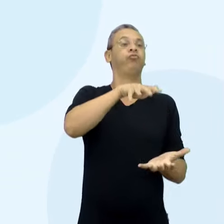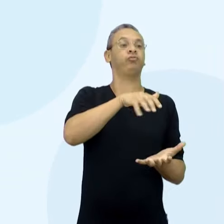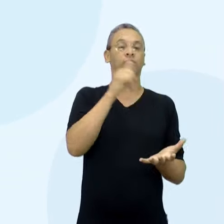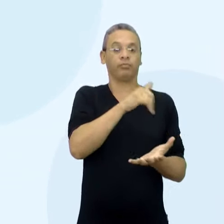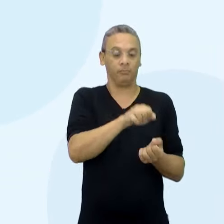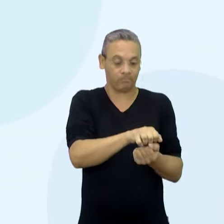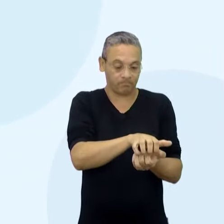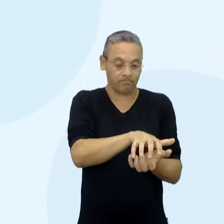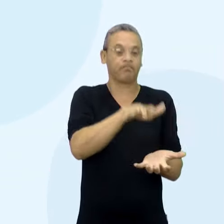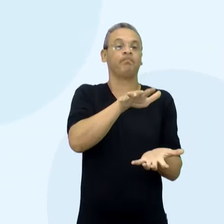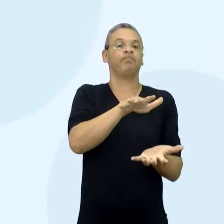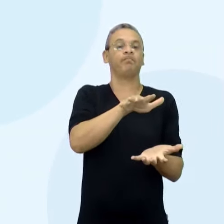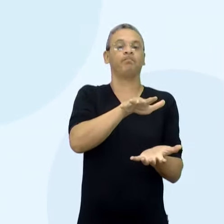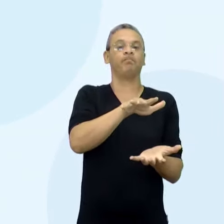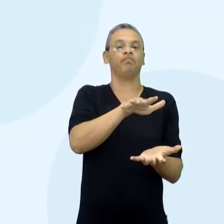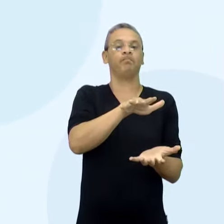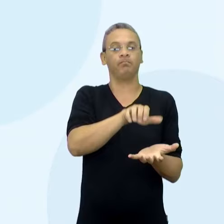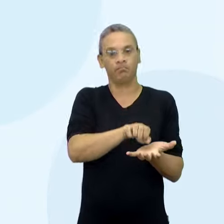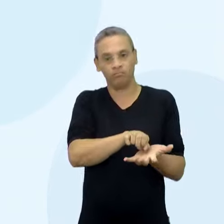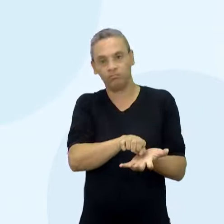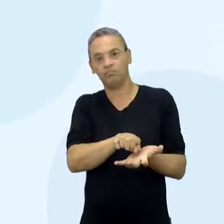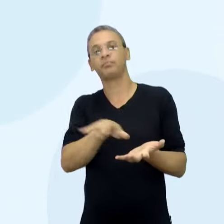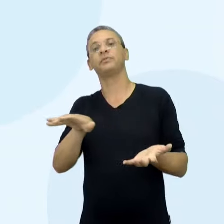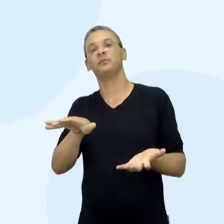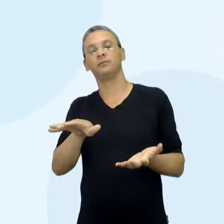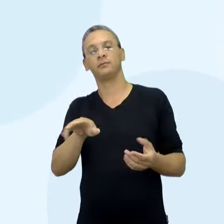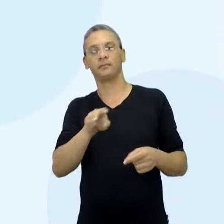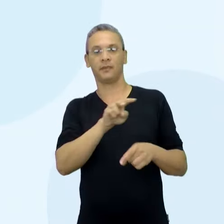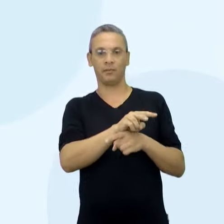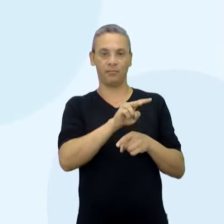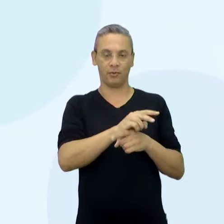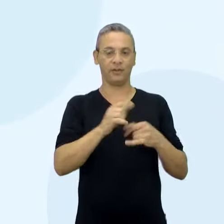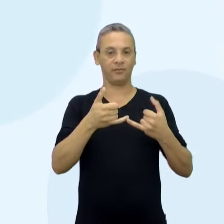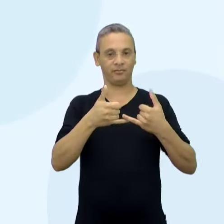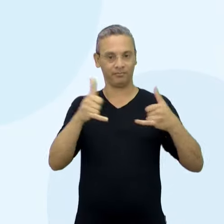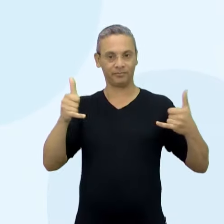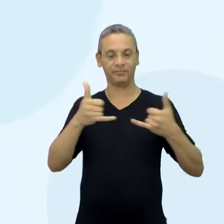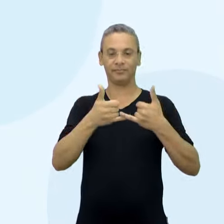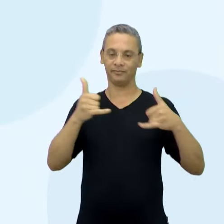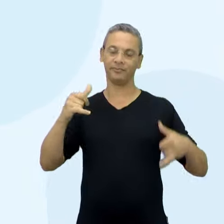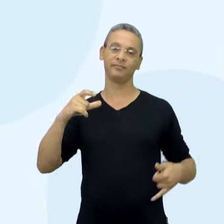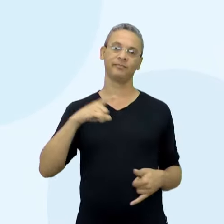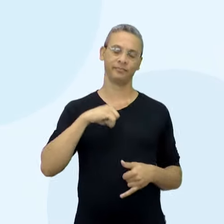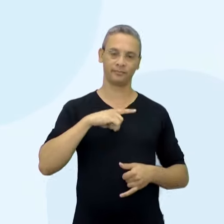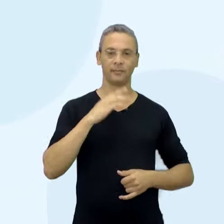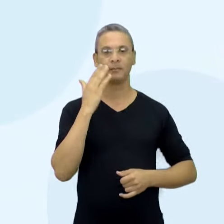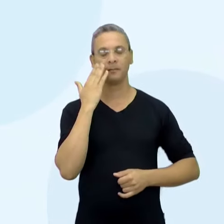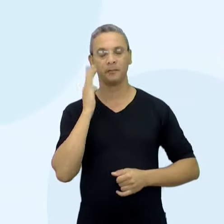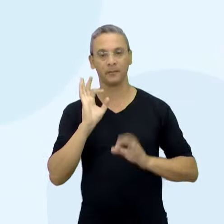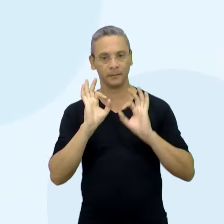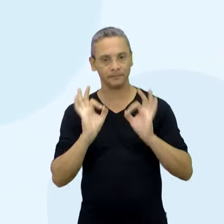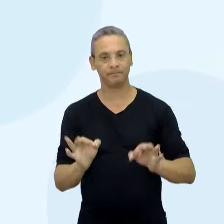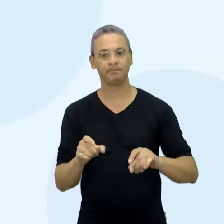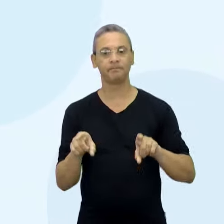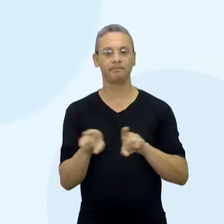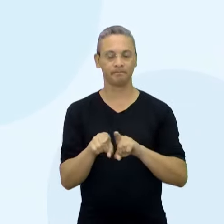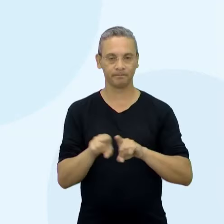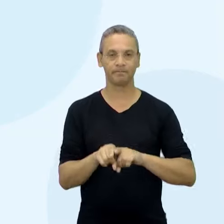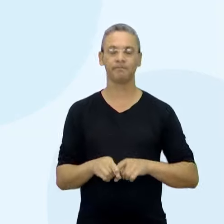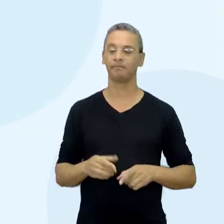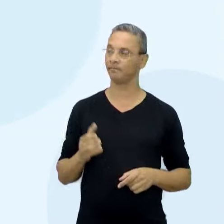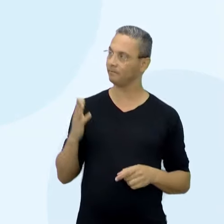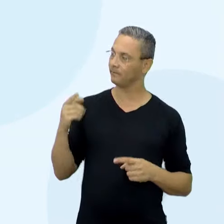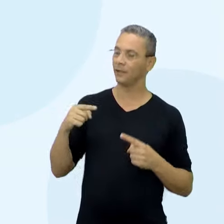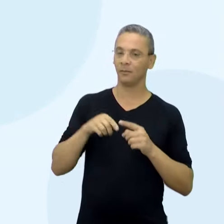carga calculada, perfeita, que protege o meu circuito, faz ele funcionar corretamente. Então,